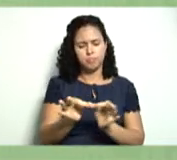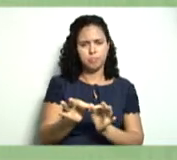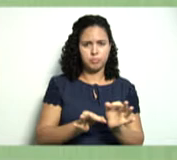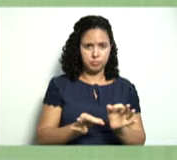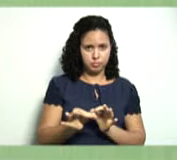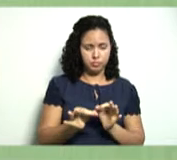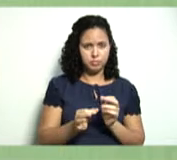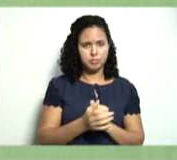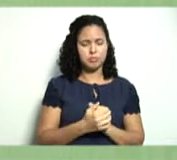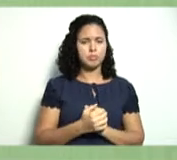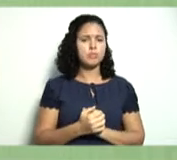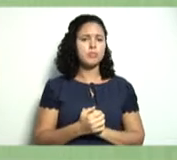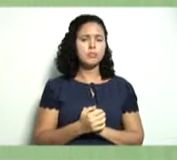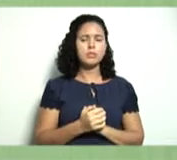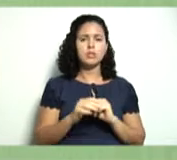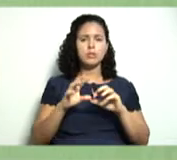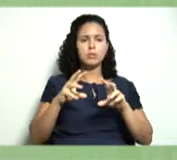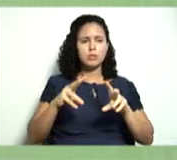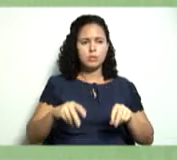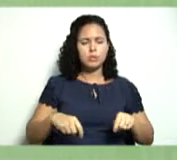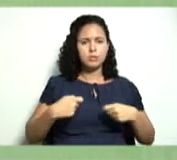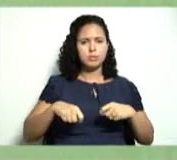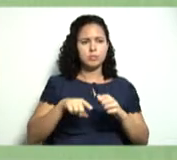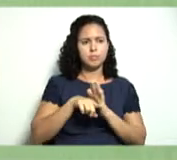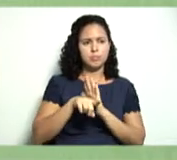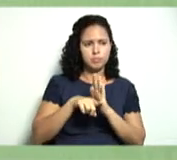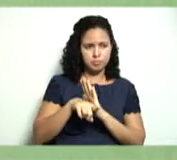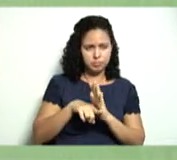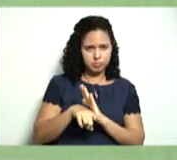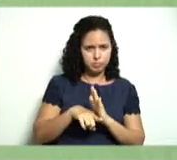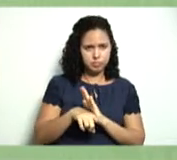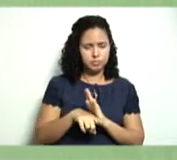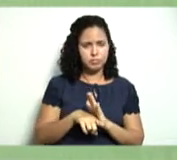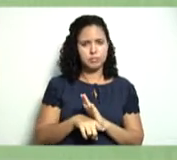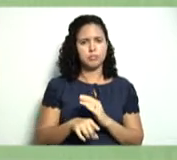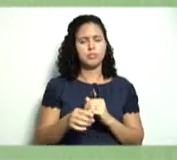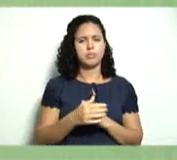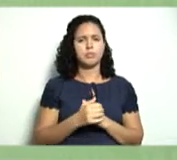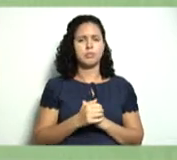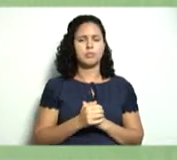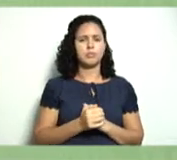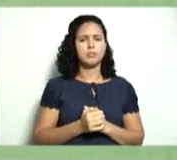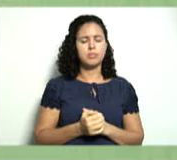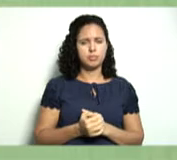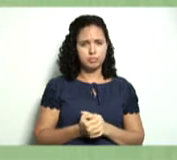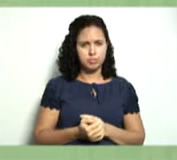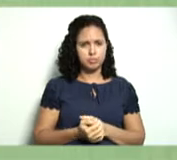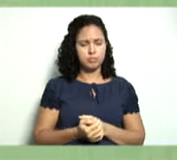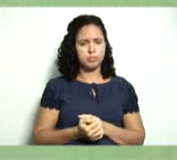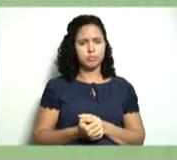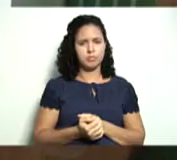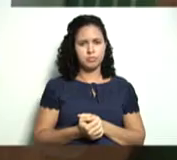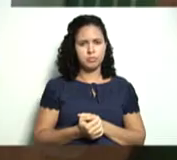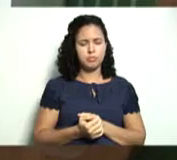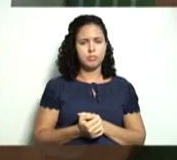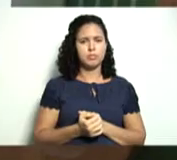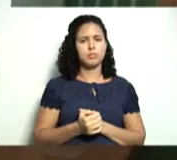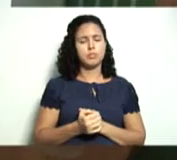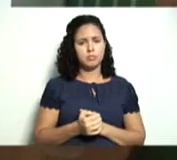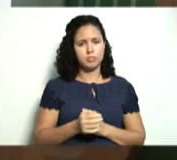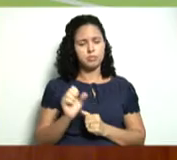tudo isso tem que ser levado em conta é o o pessoa a